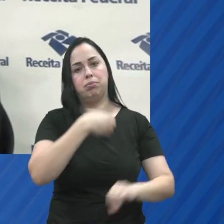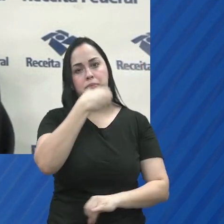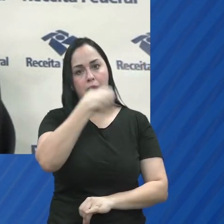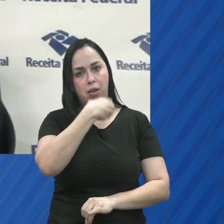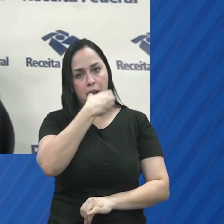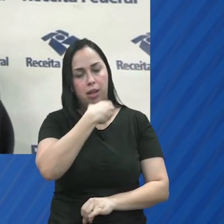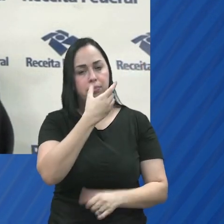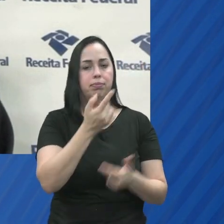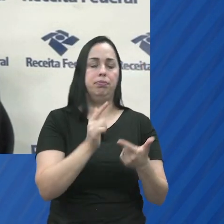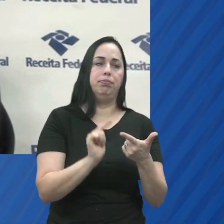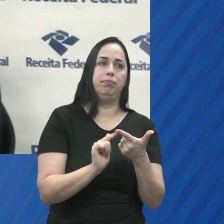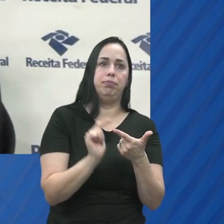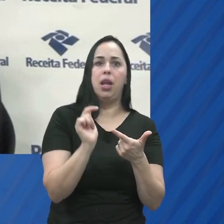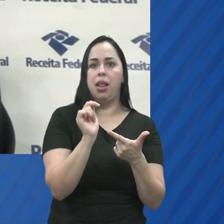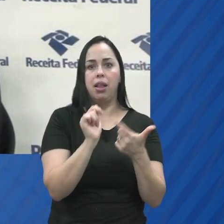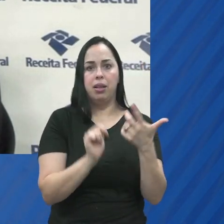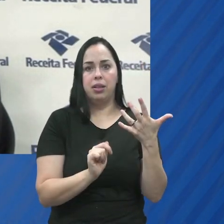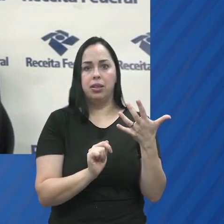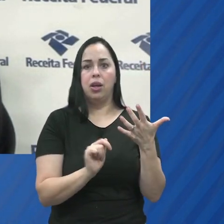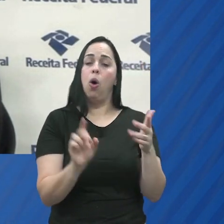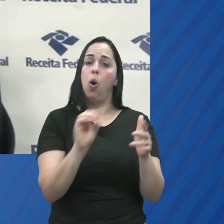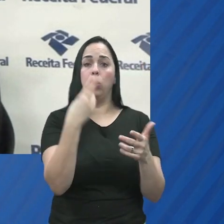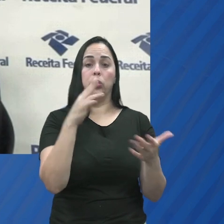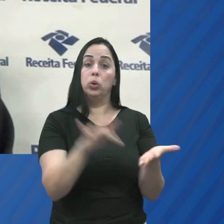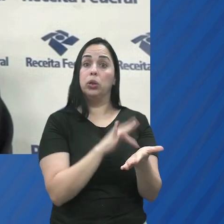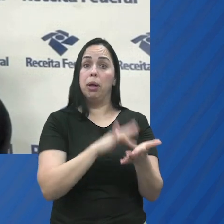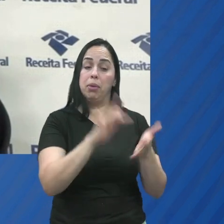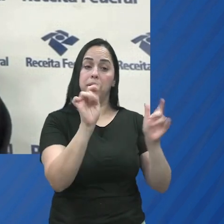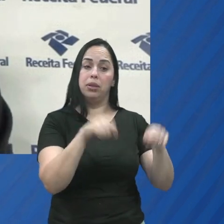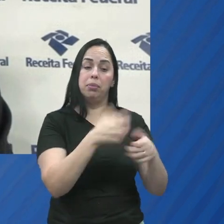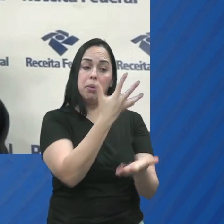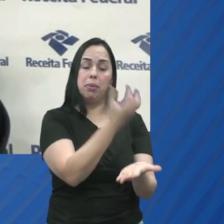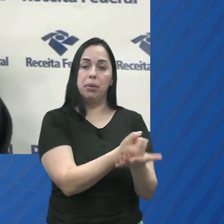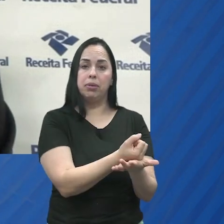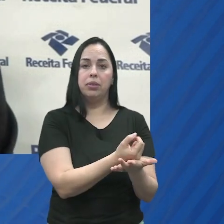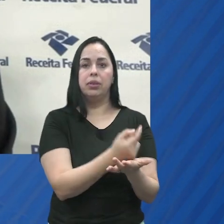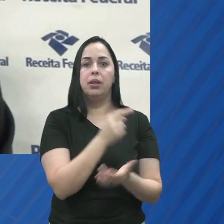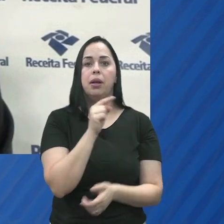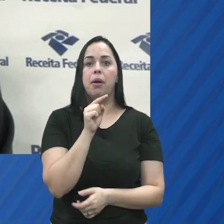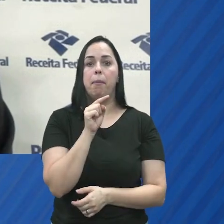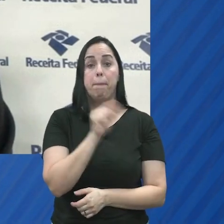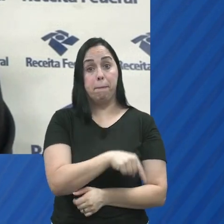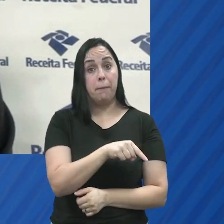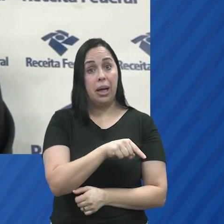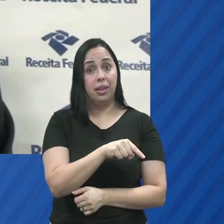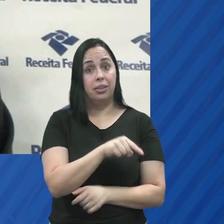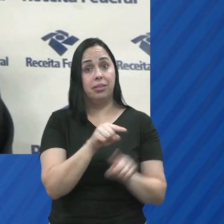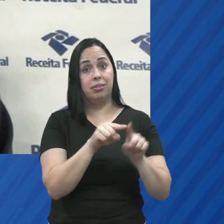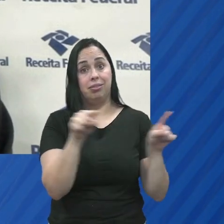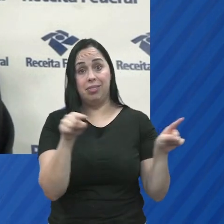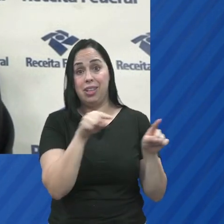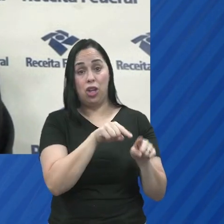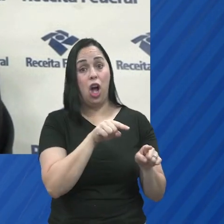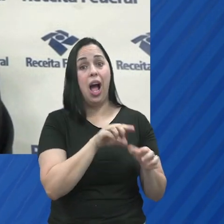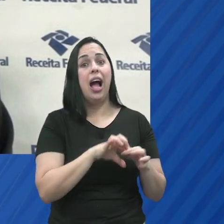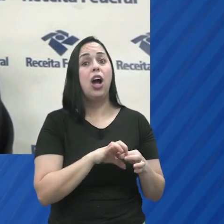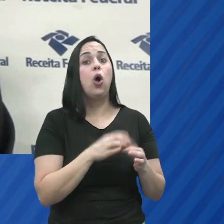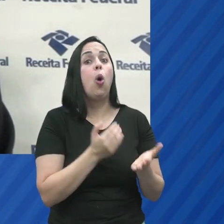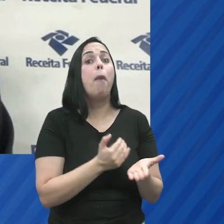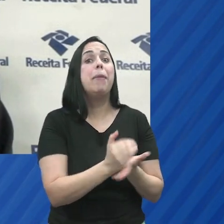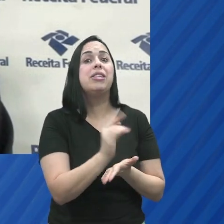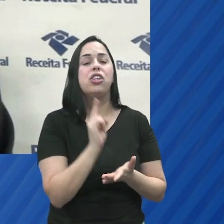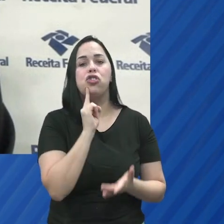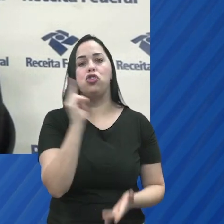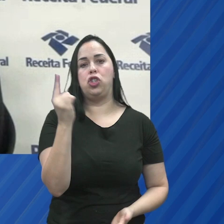móveis, que é smartphones e tablets. Só que esse, por dispositivos móveis, só vai estar liberado